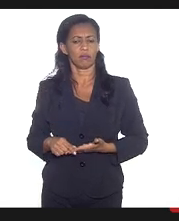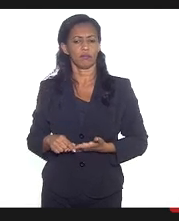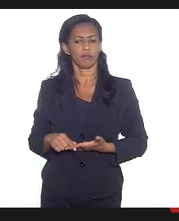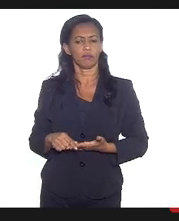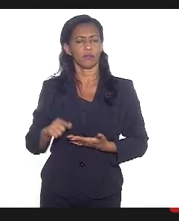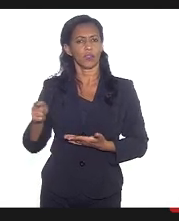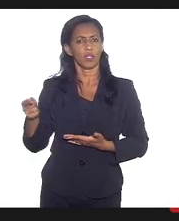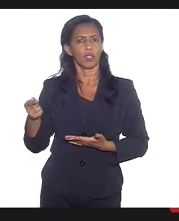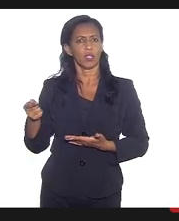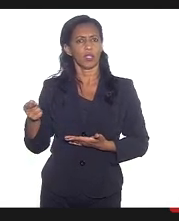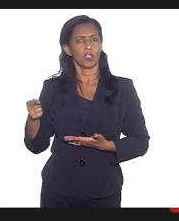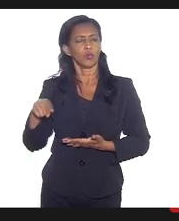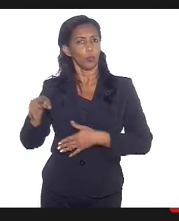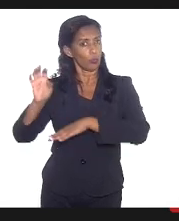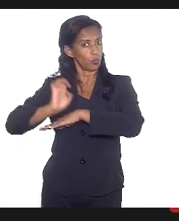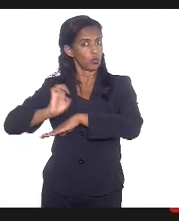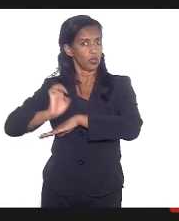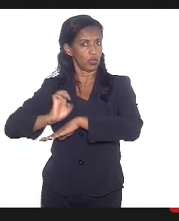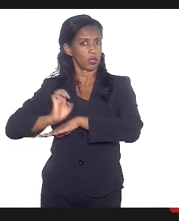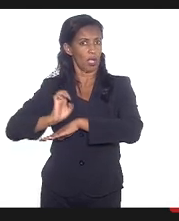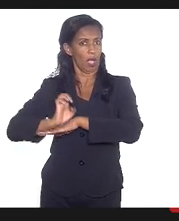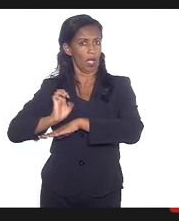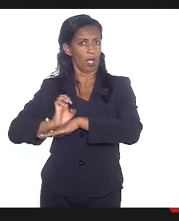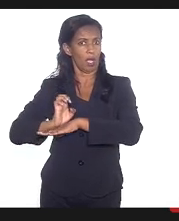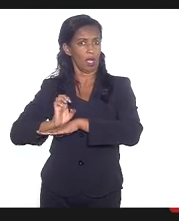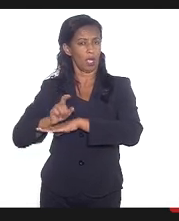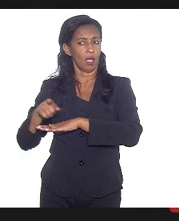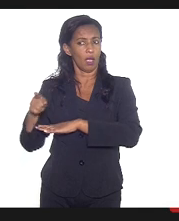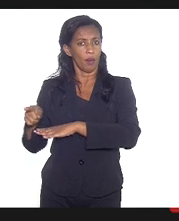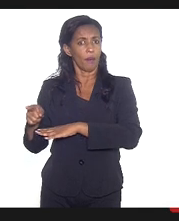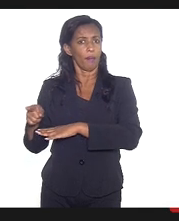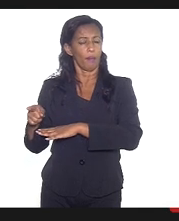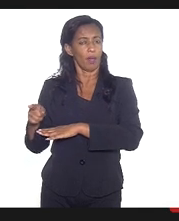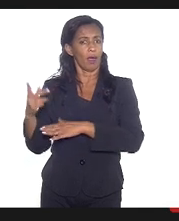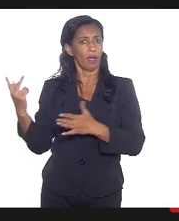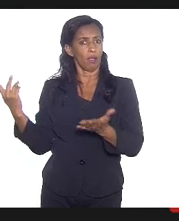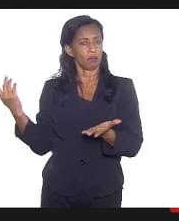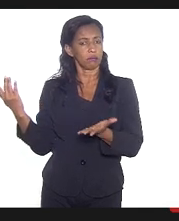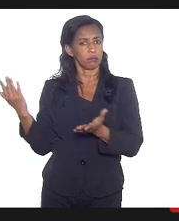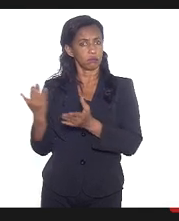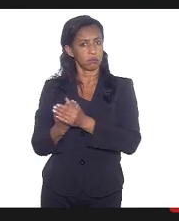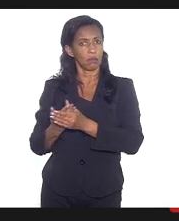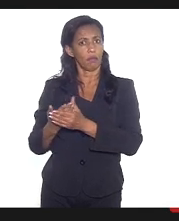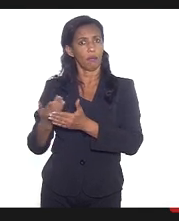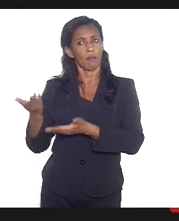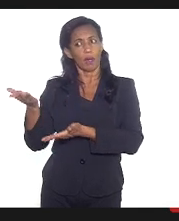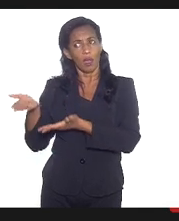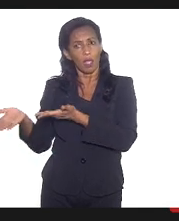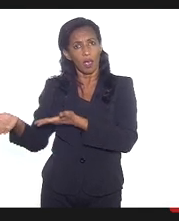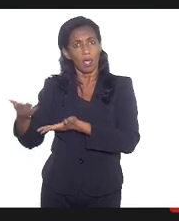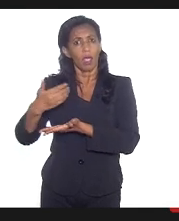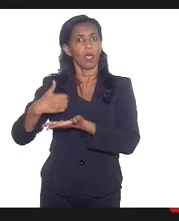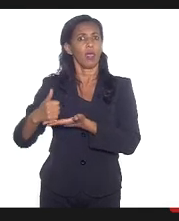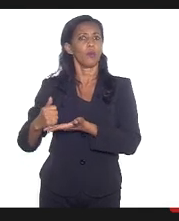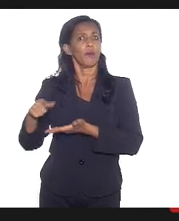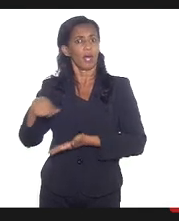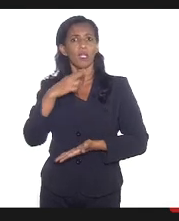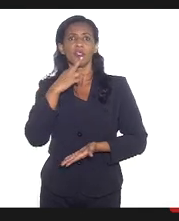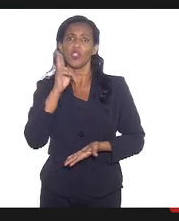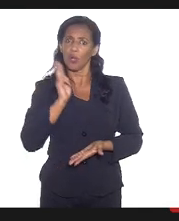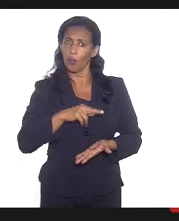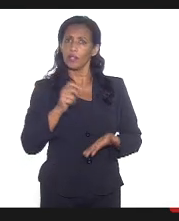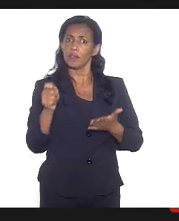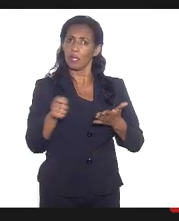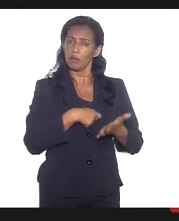Interinstitucional de Recuperação de Ativos do Estado, para a adoção de medidas para recuperar esses valores que eles reconheceram,